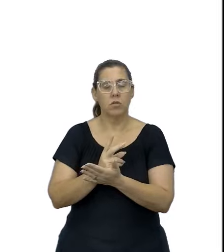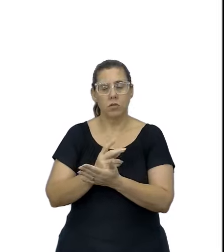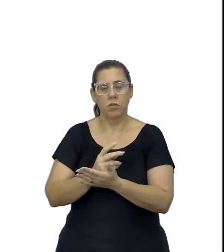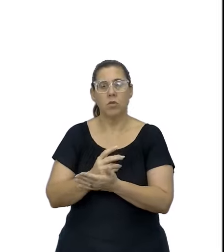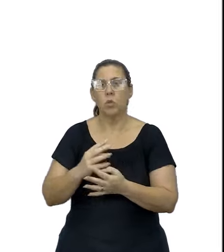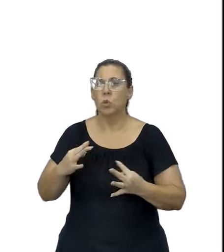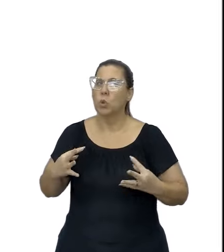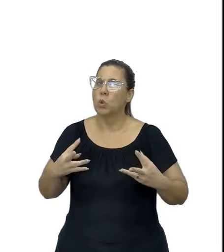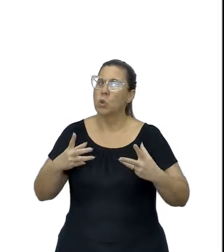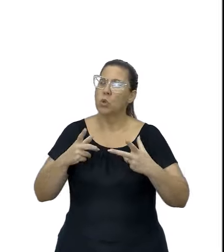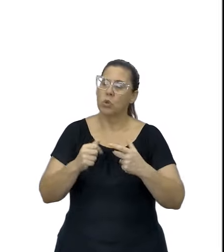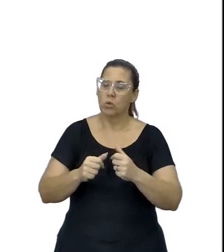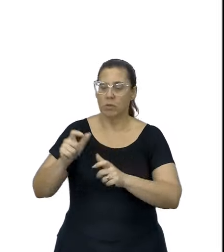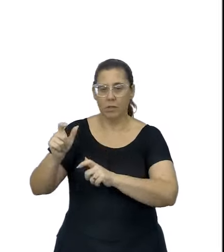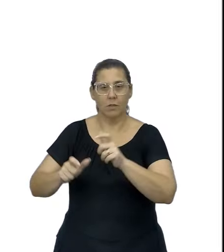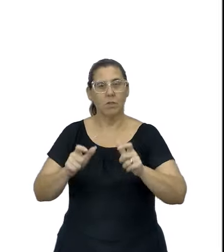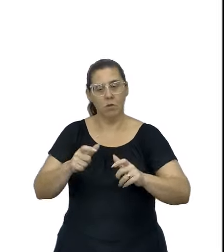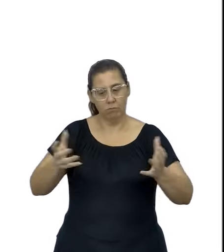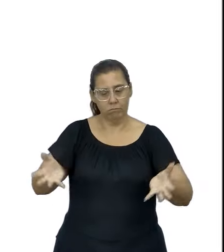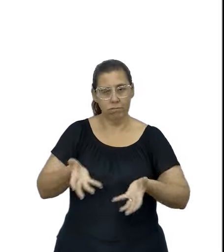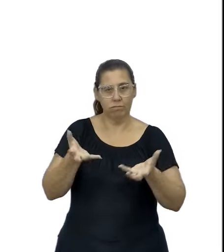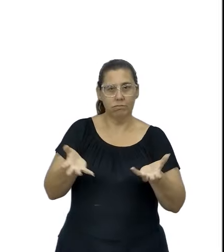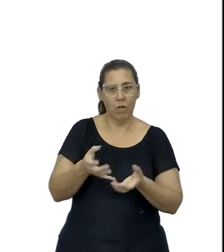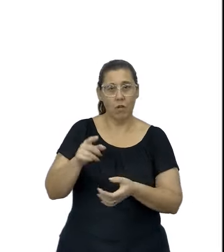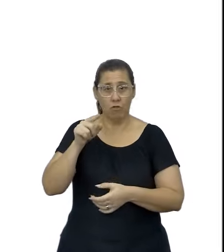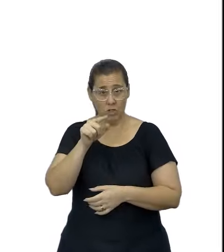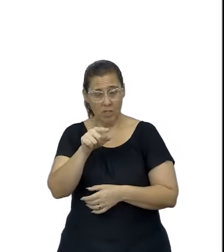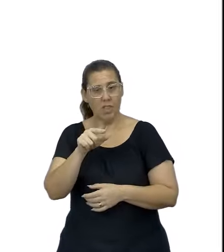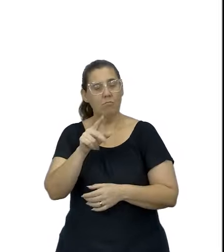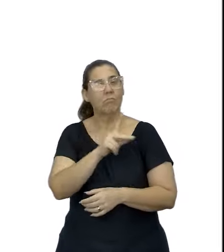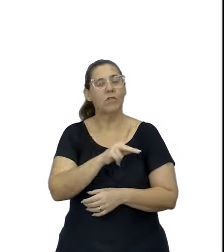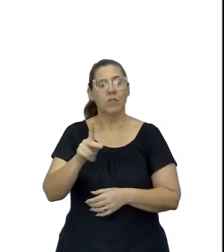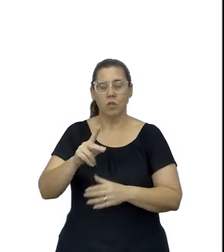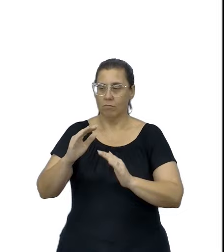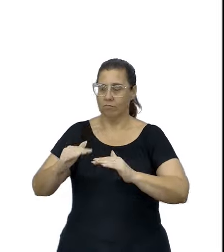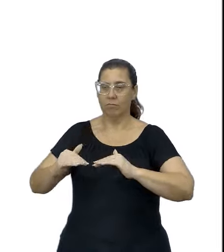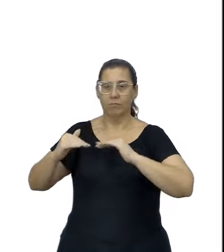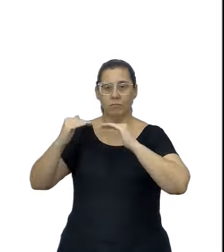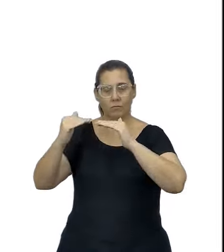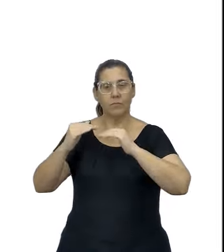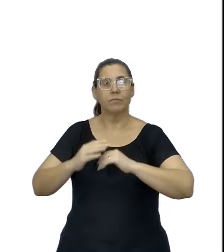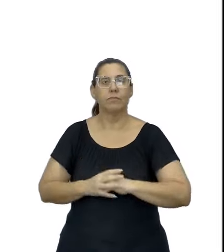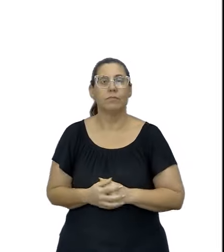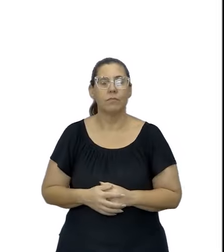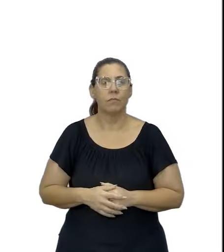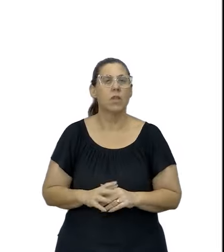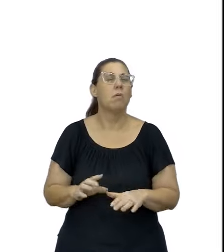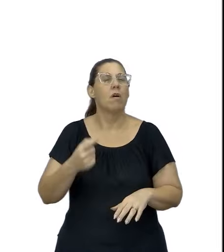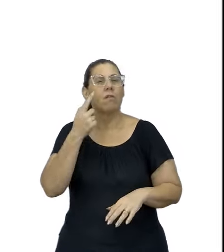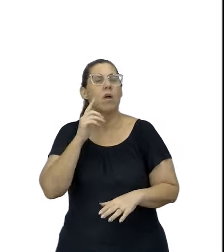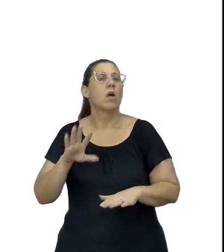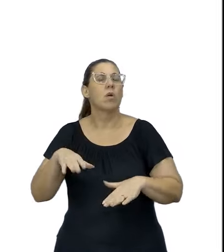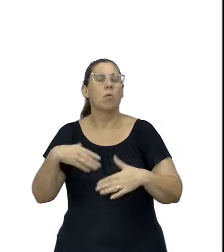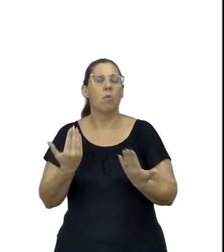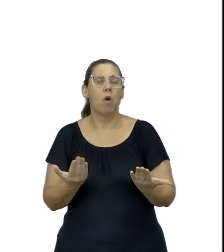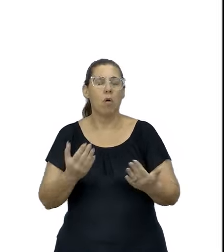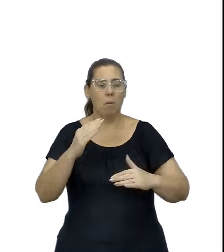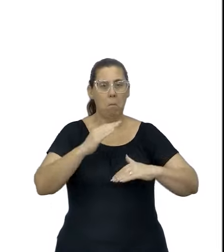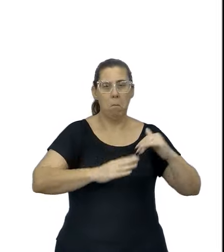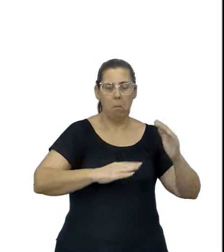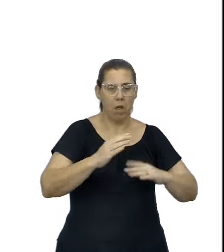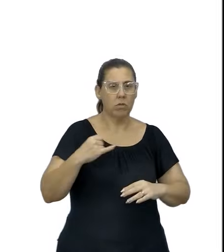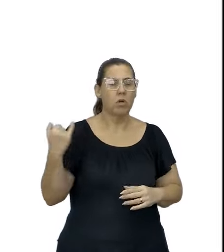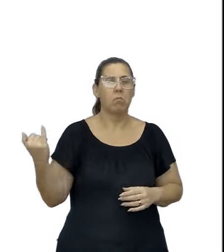investimento de todos os atores. Vocês, sobretudo, professor. E para mapear quais as habilidades essenciais